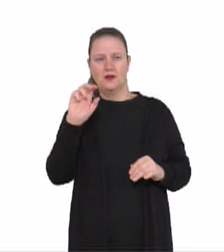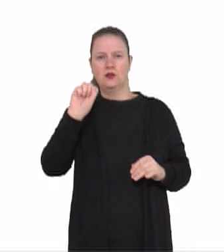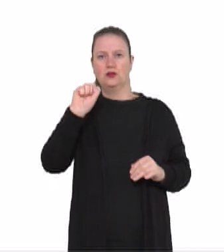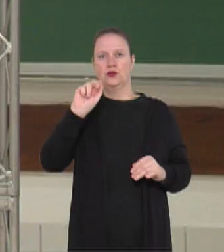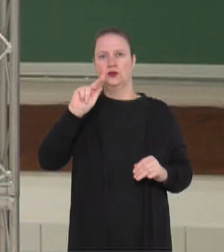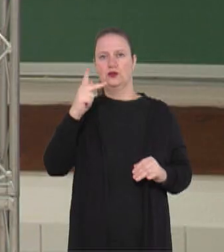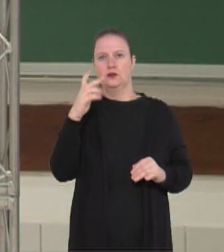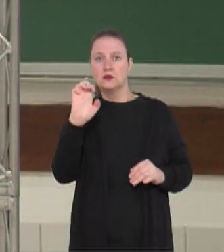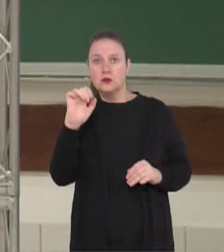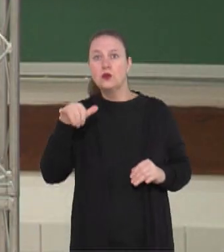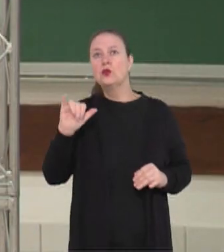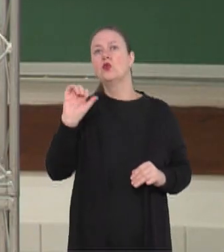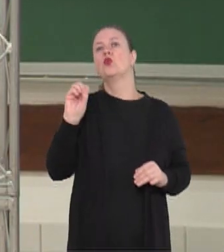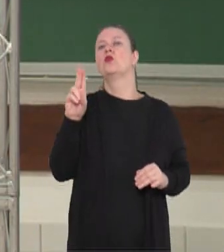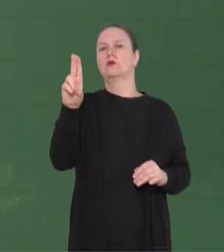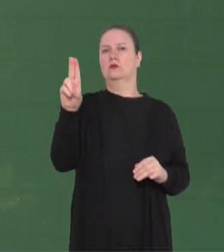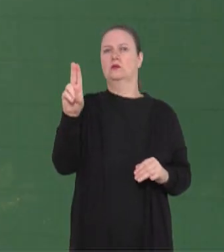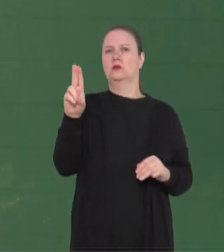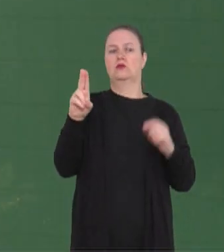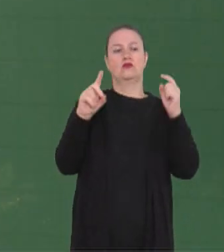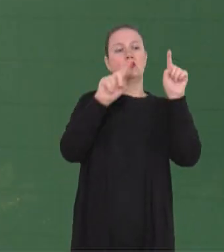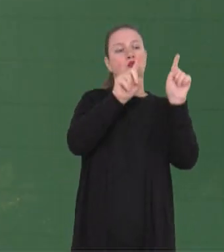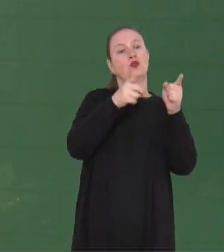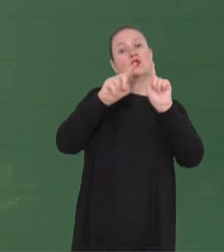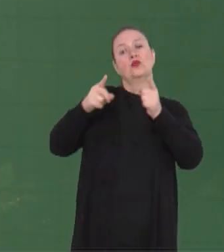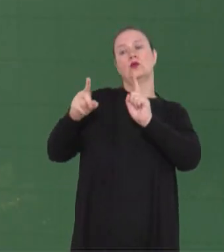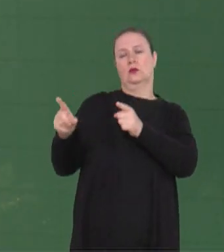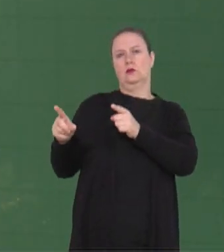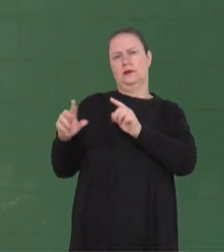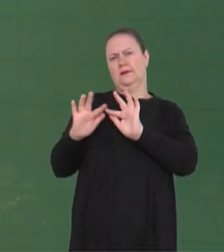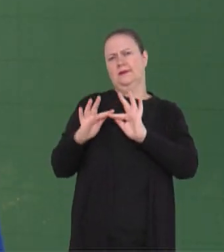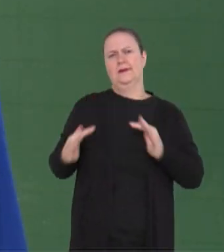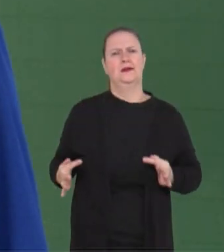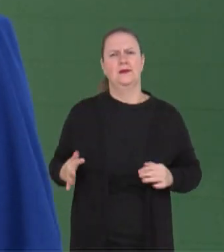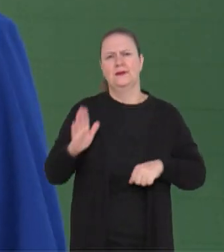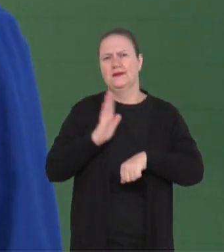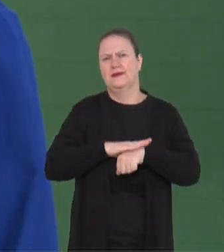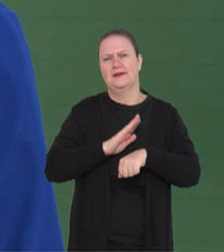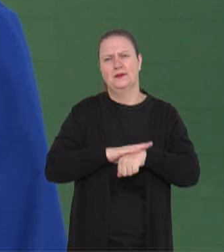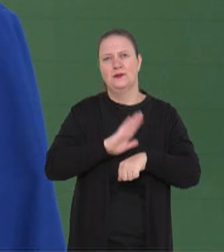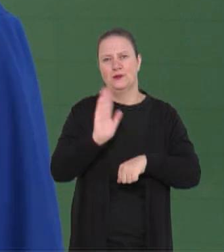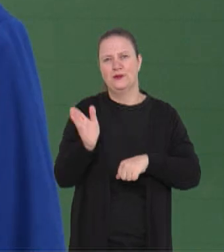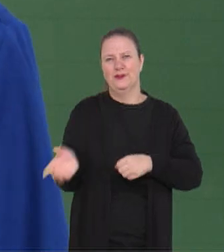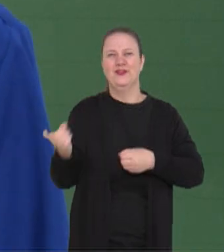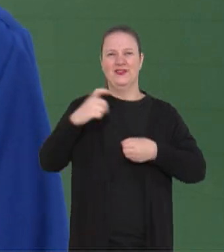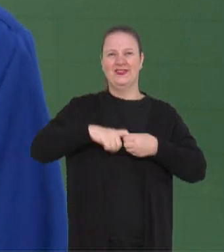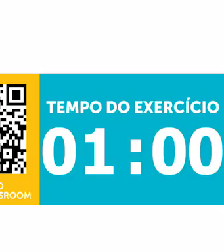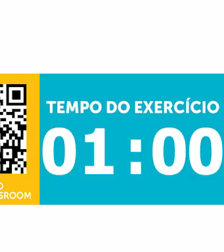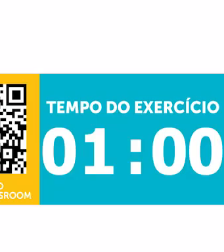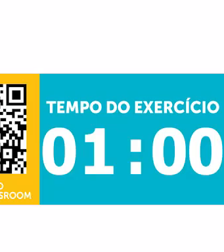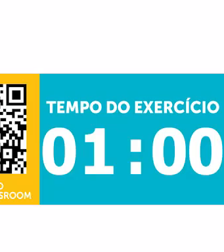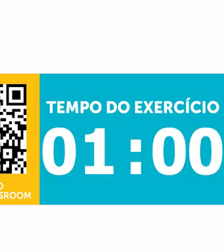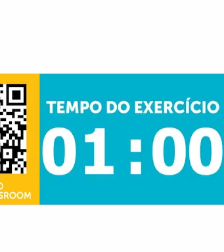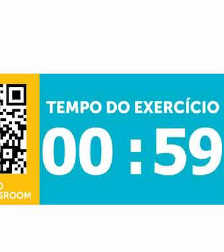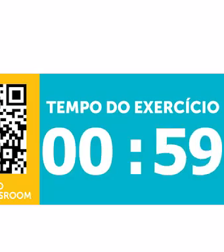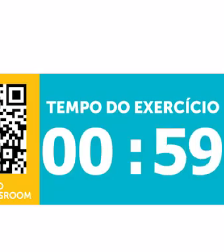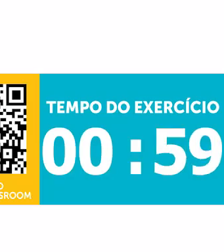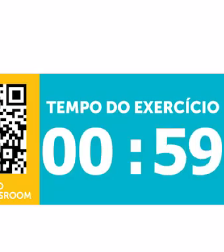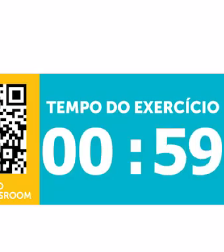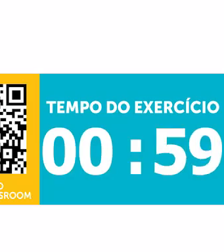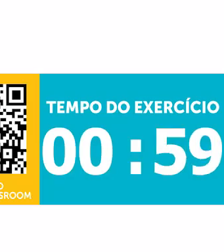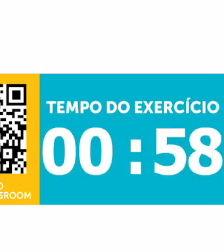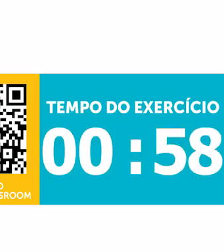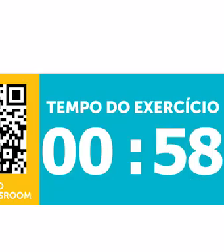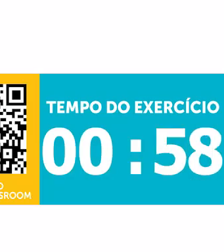you, você. Então, essa é muito simples, pretty simple. Vou dar um tempinho para vocês e a gente já vem para conferir a resposta.